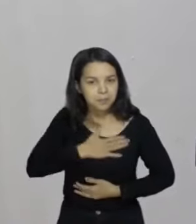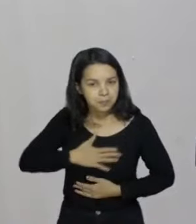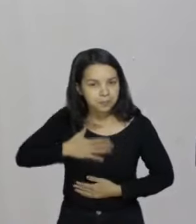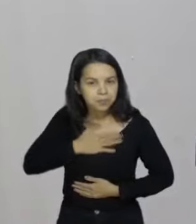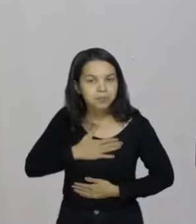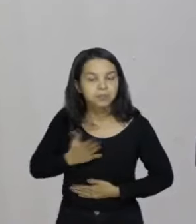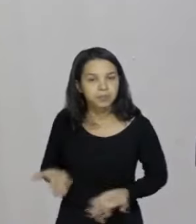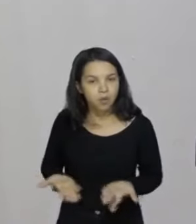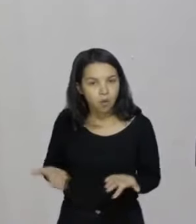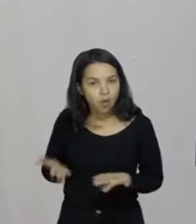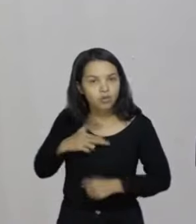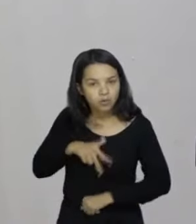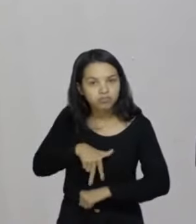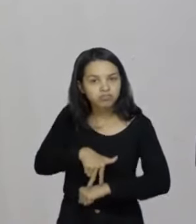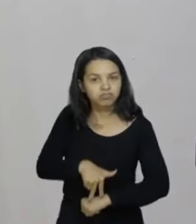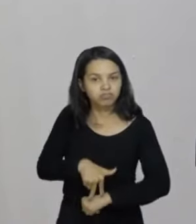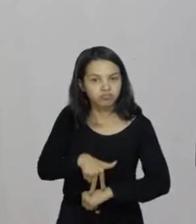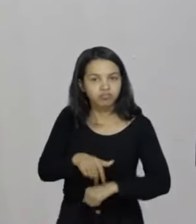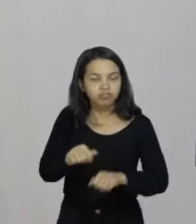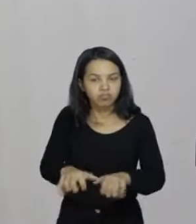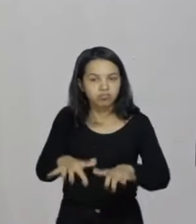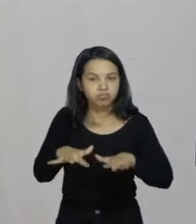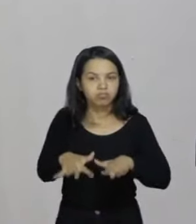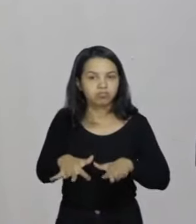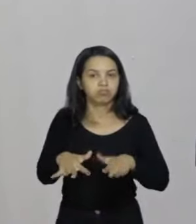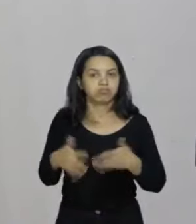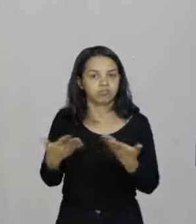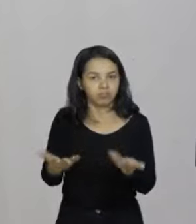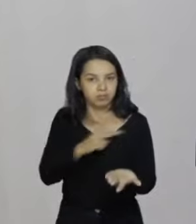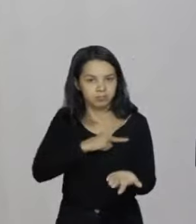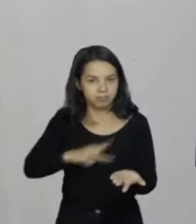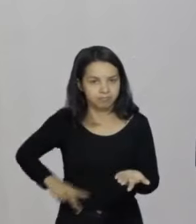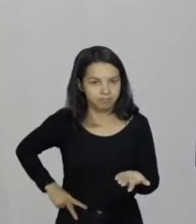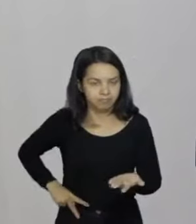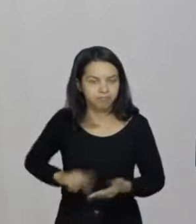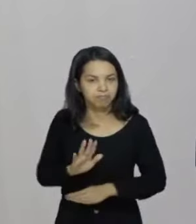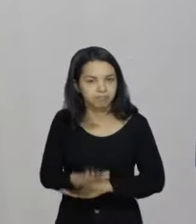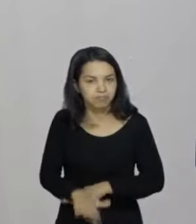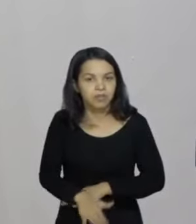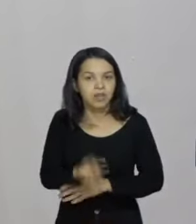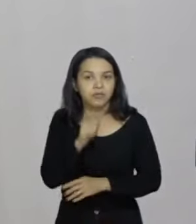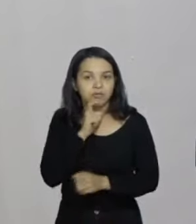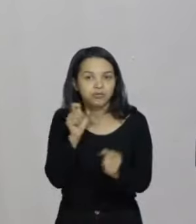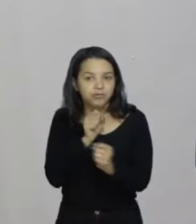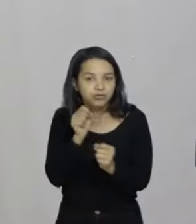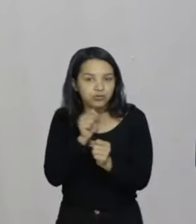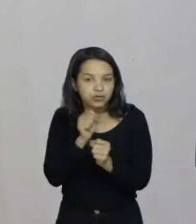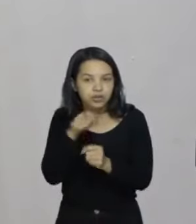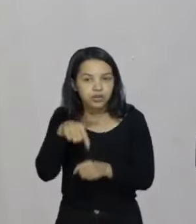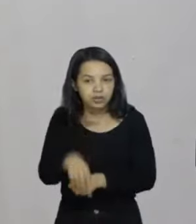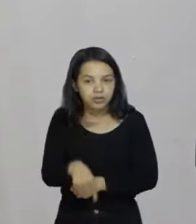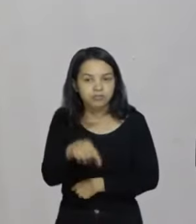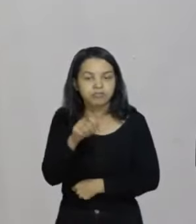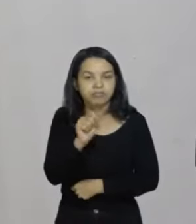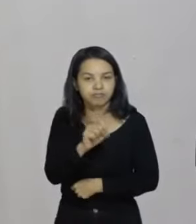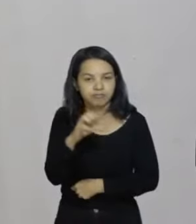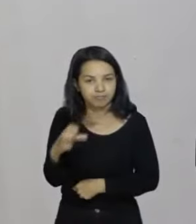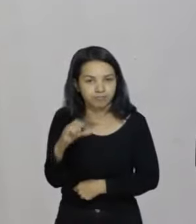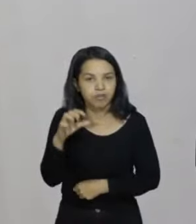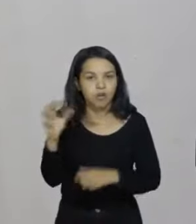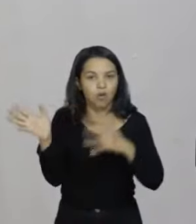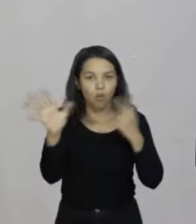aqui na Tribuna essa sessão presidida pelo senhor aqui nessa tarde nessa fria tarde Catarinense tempo tá